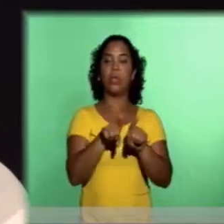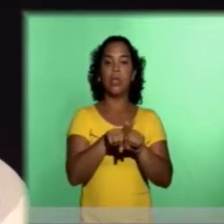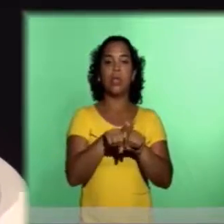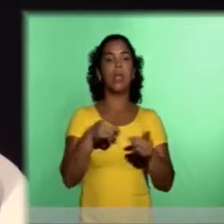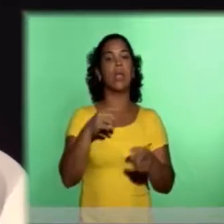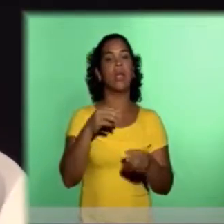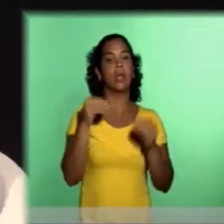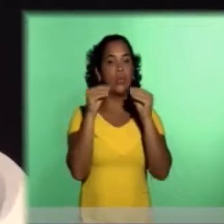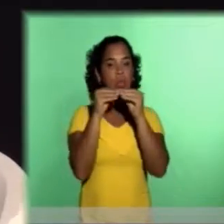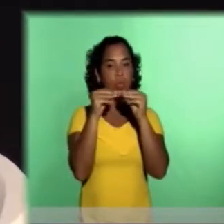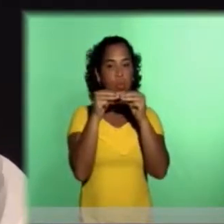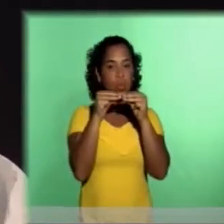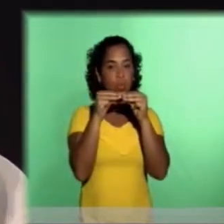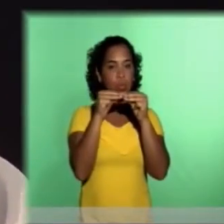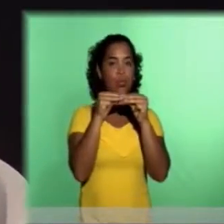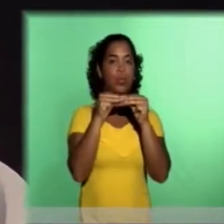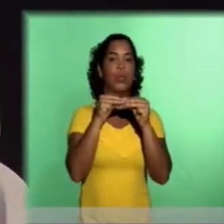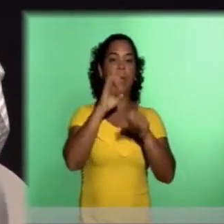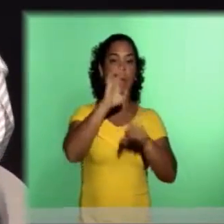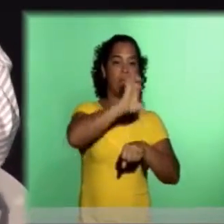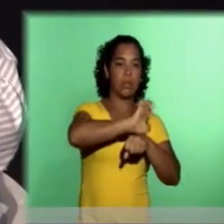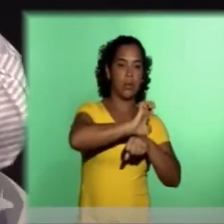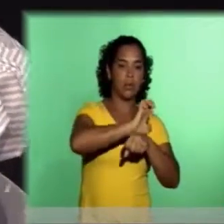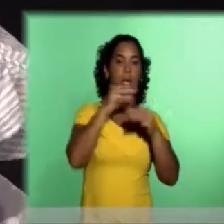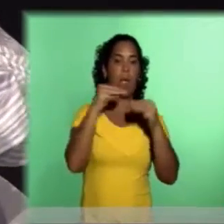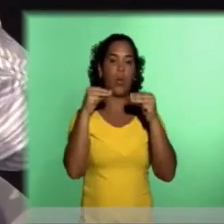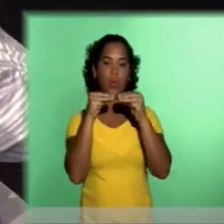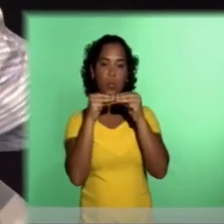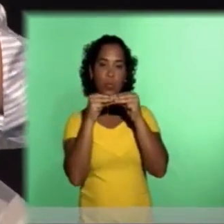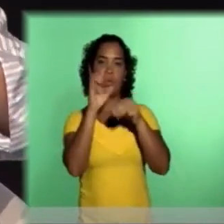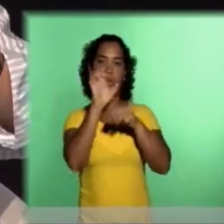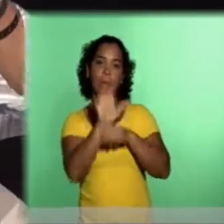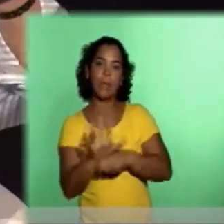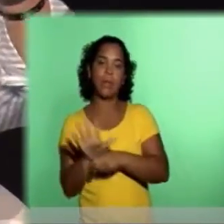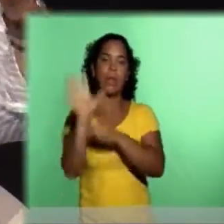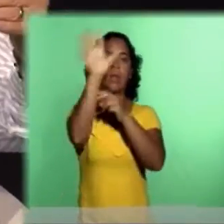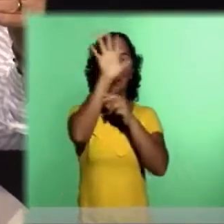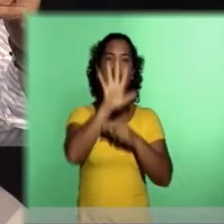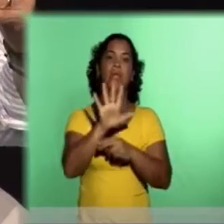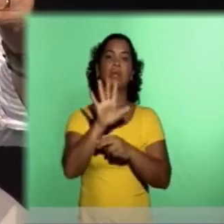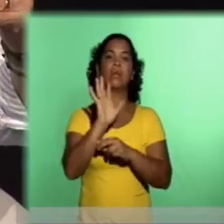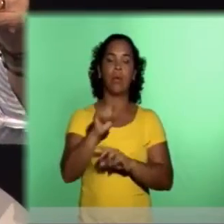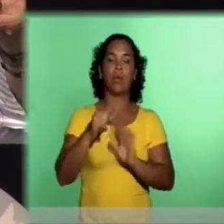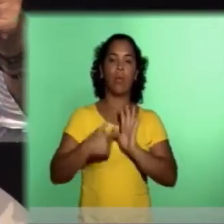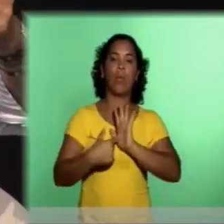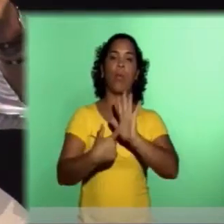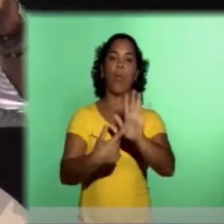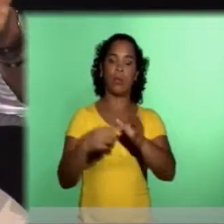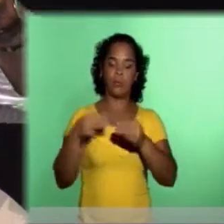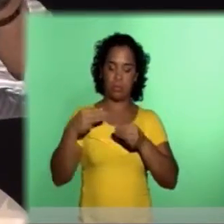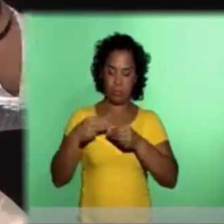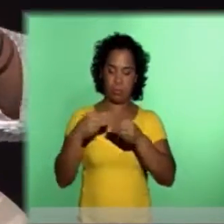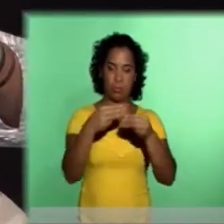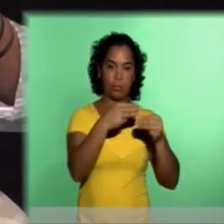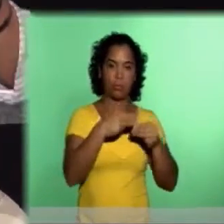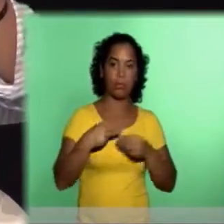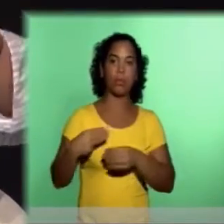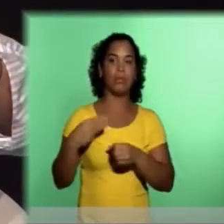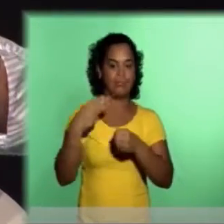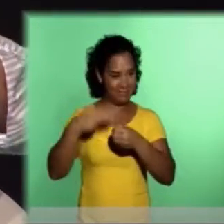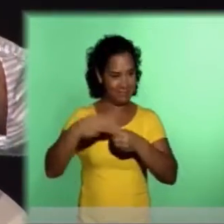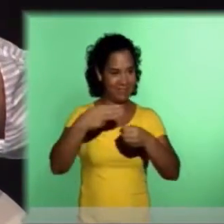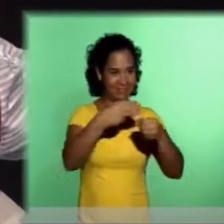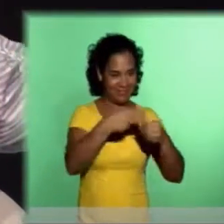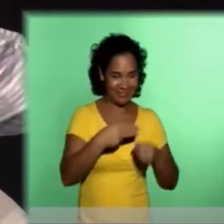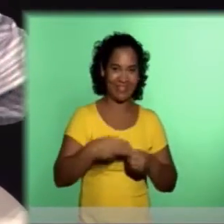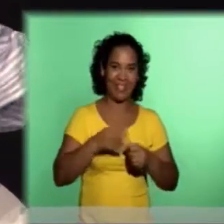Undimes estaduais e na nacional a voz da educação municipal, que contribuem em